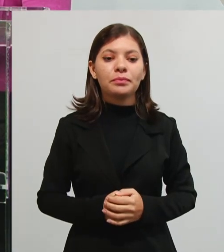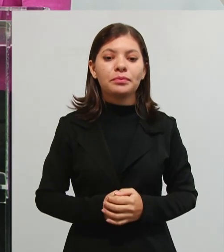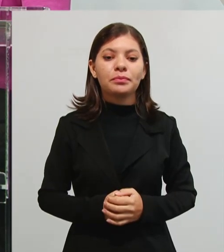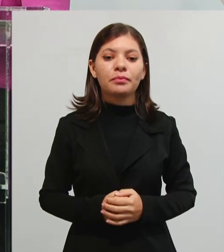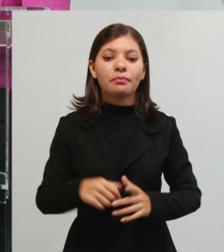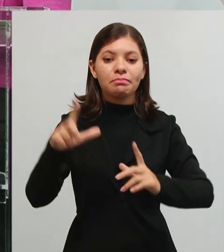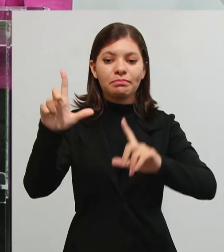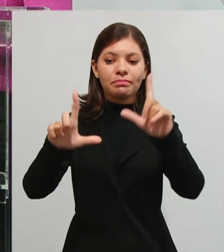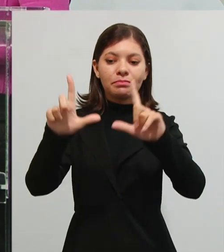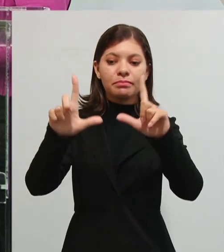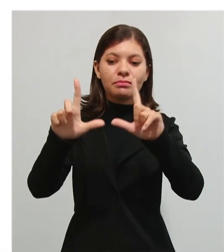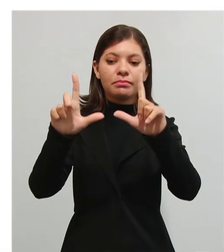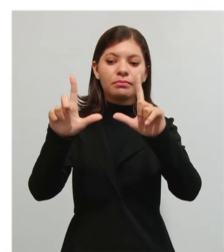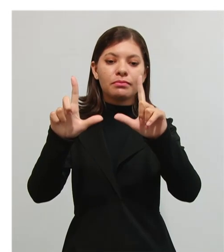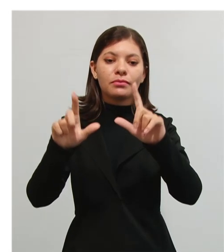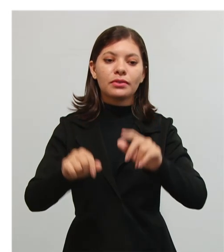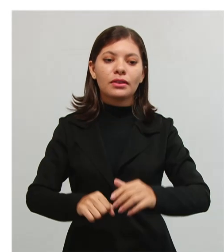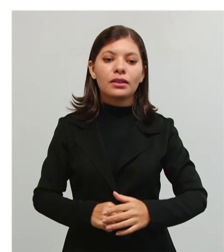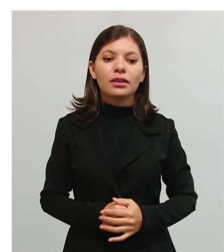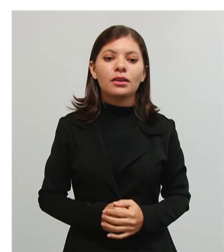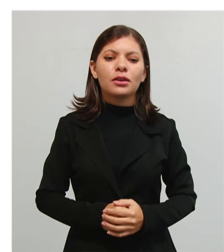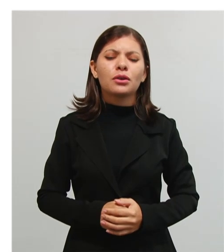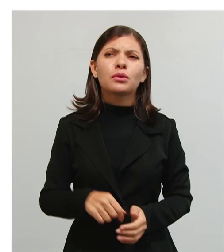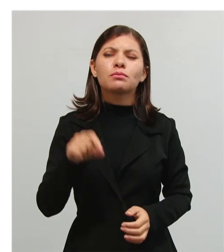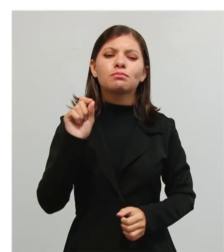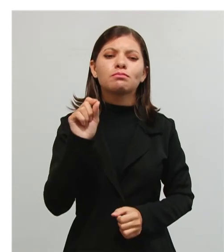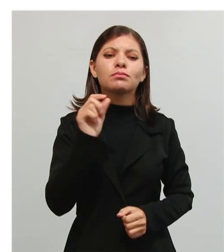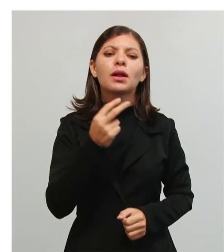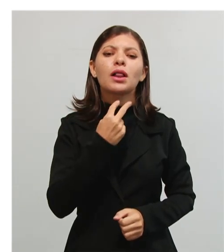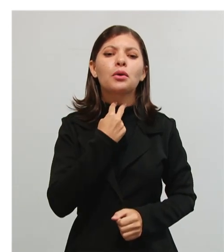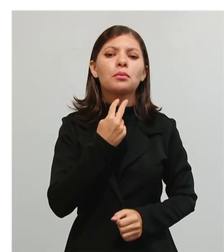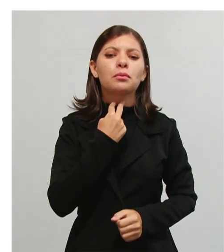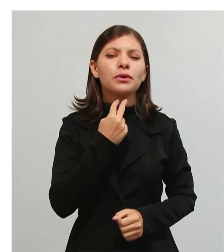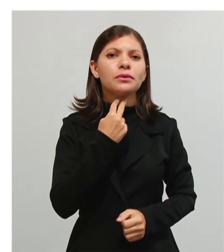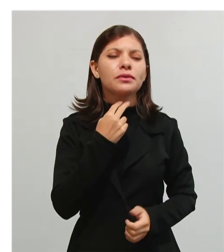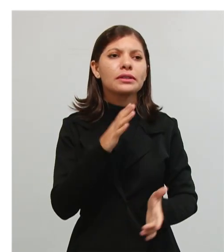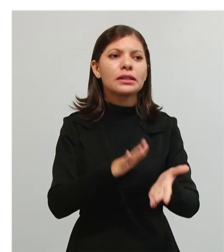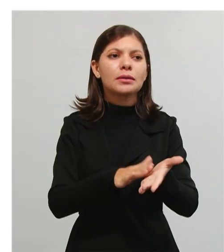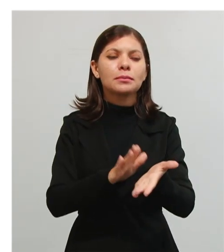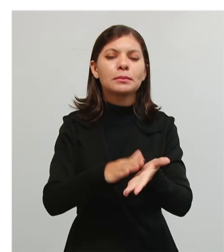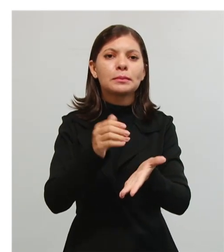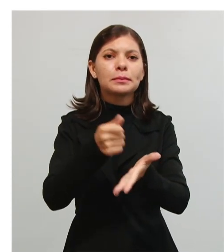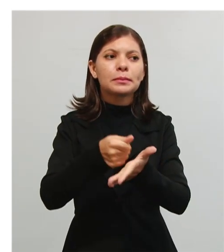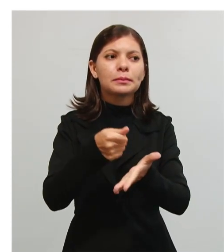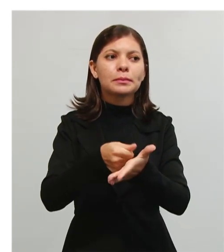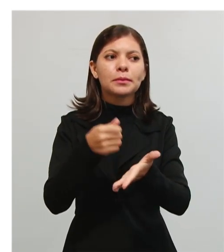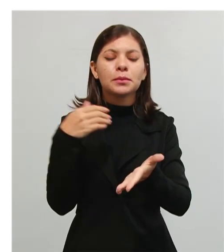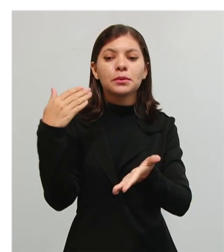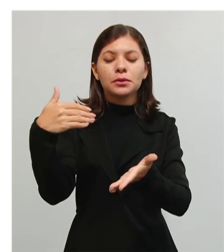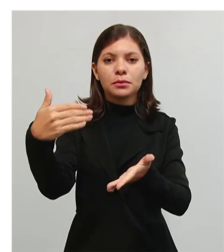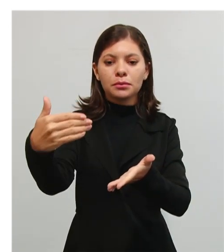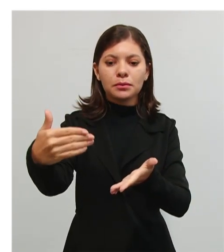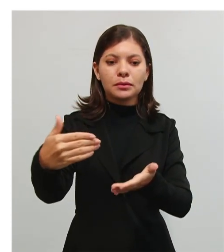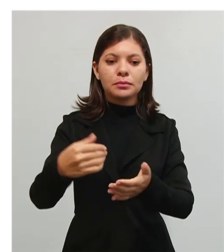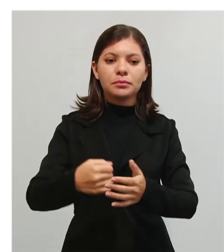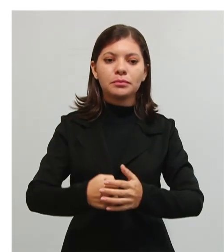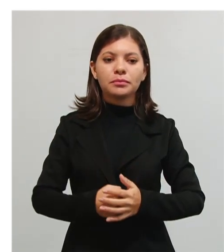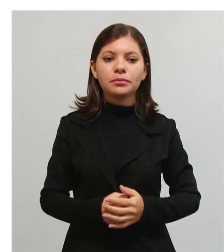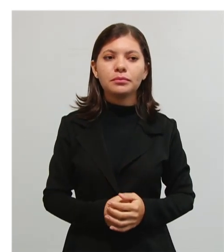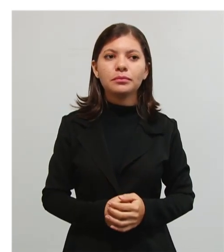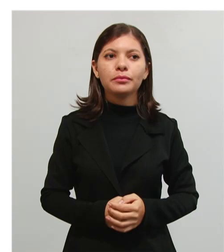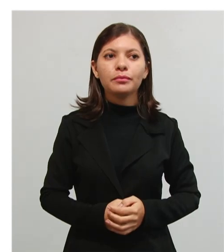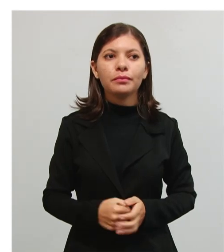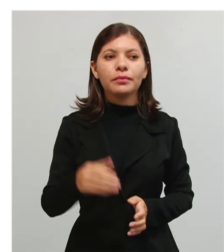lá, gente. O que não fazer no momento da cobrança? Continuando.